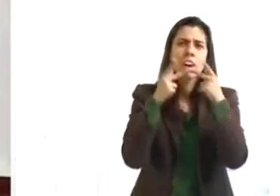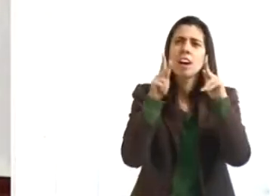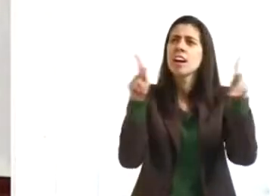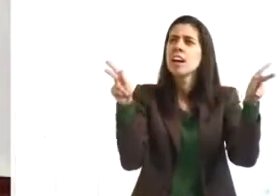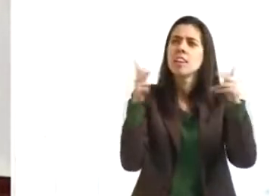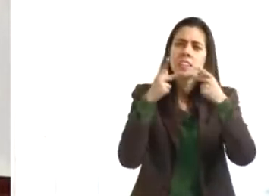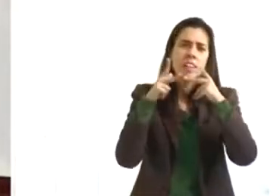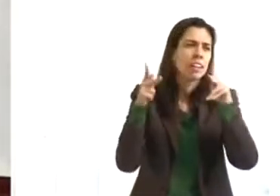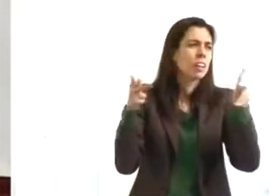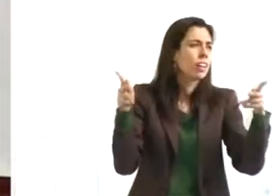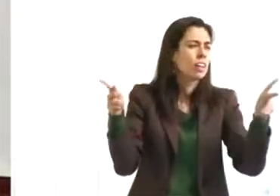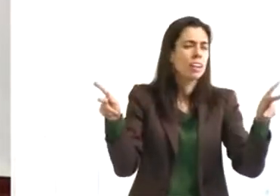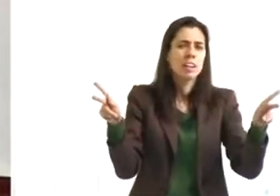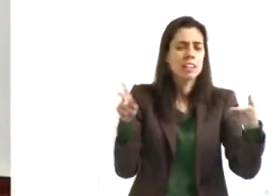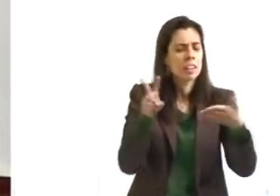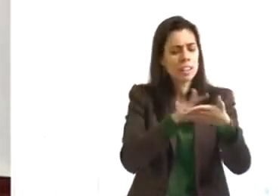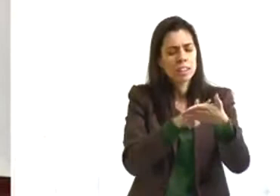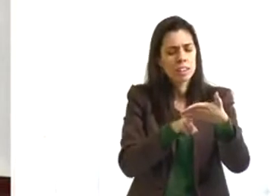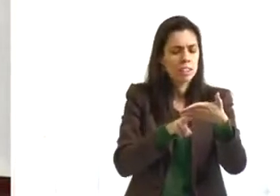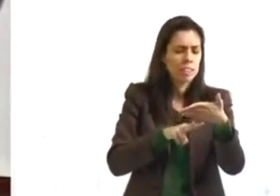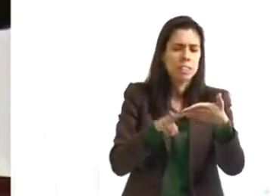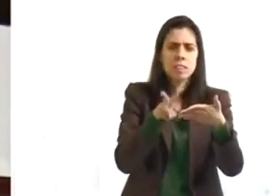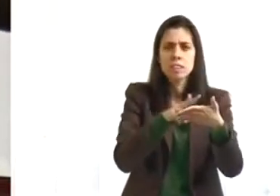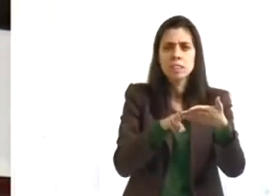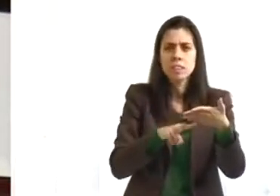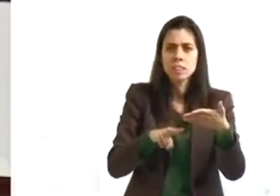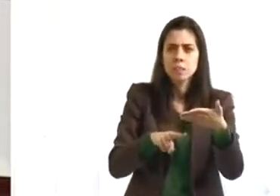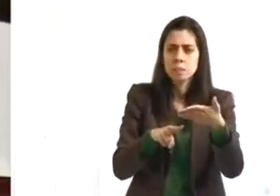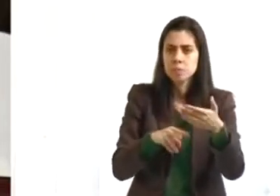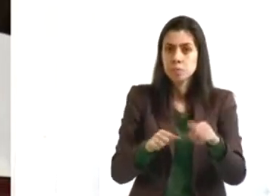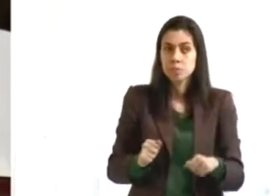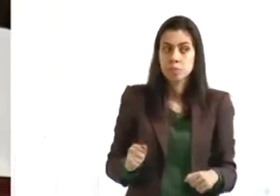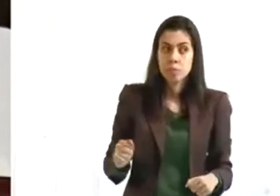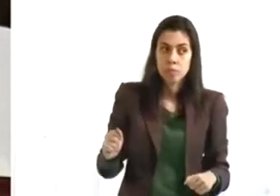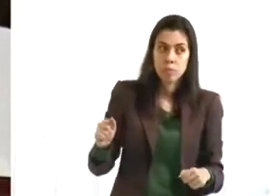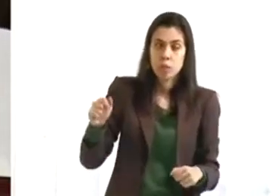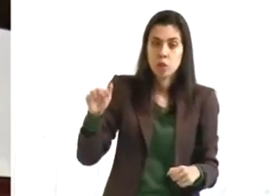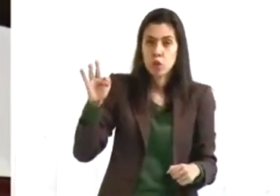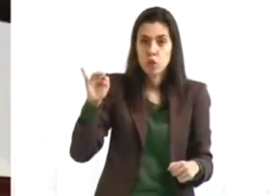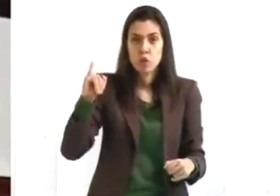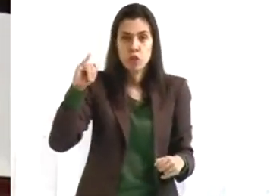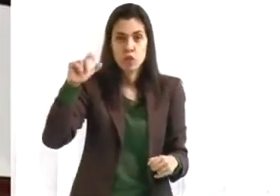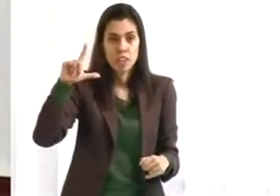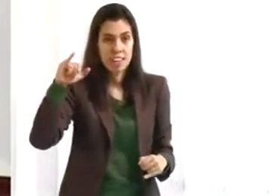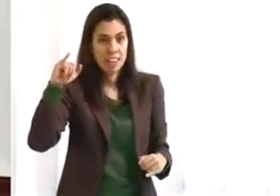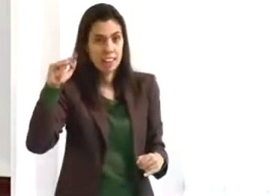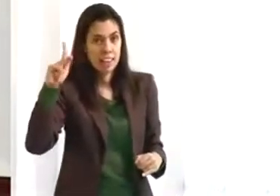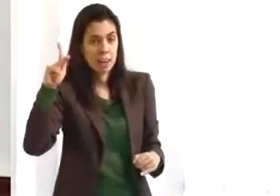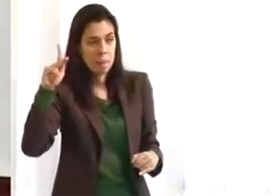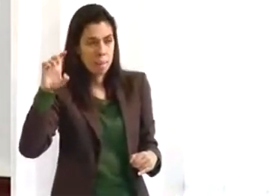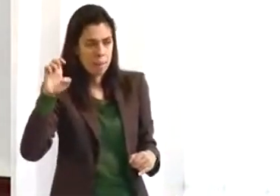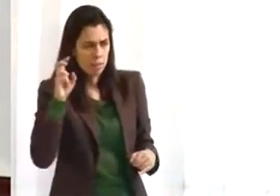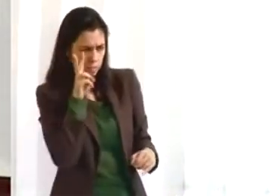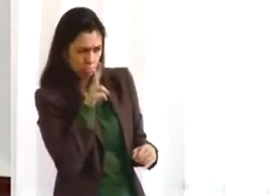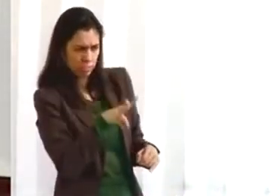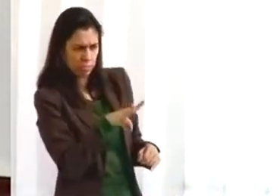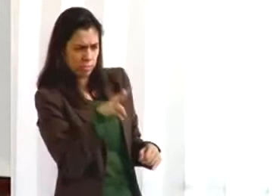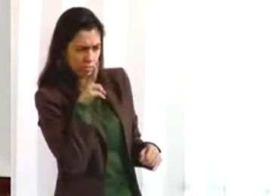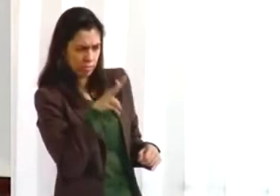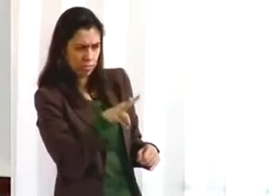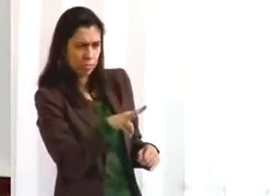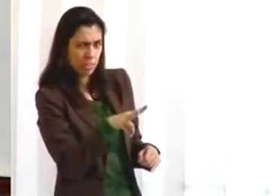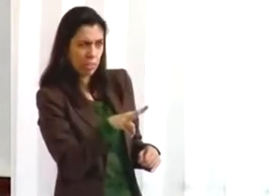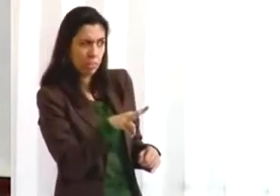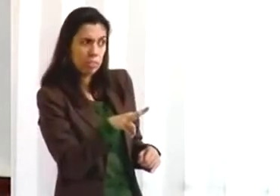estrada, e lá está Filipe, obedientemente, porque Deus o mandara para aquele lugar. De repente aponta lá na estrada